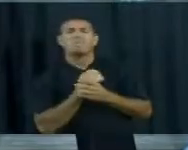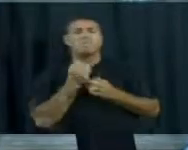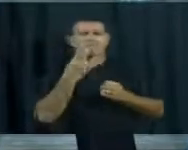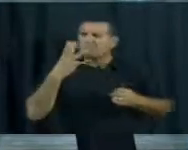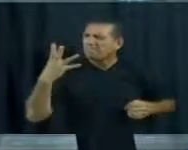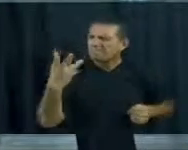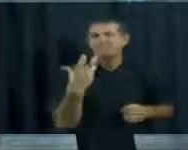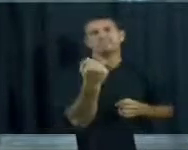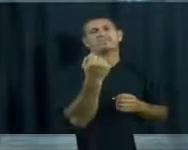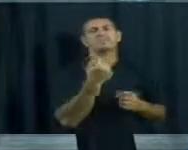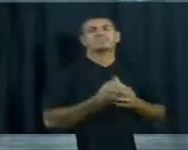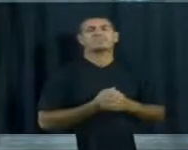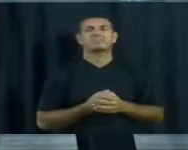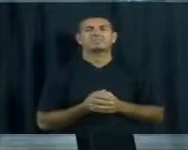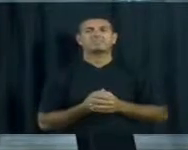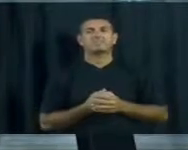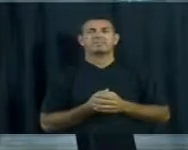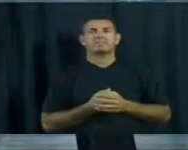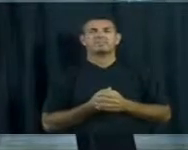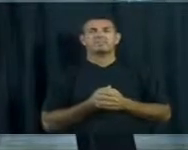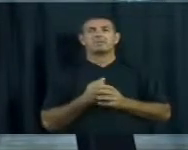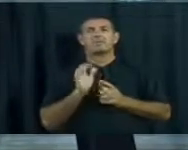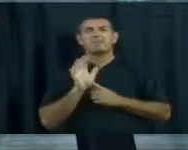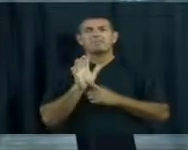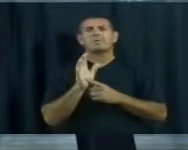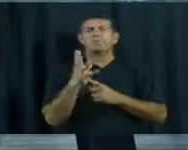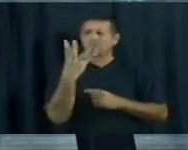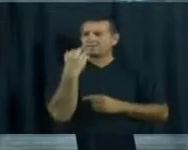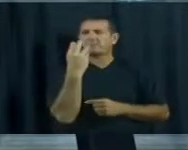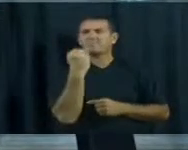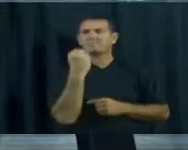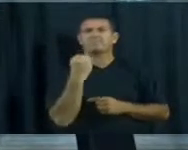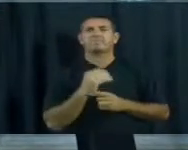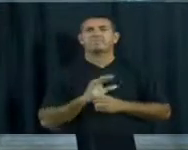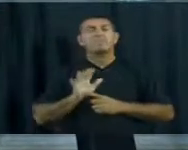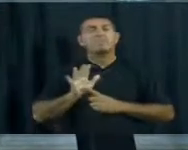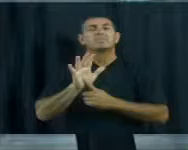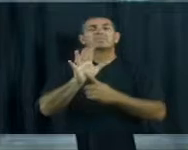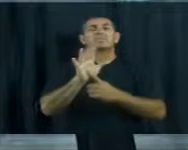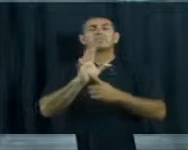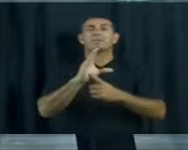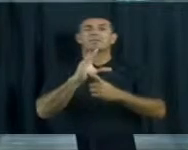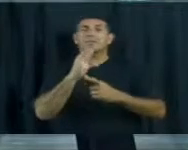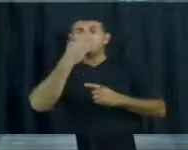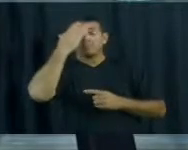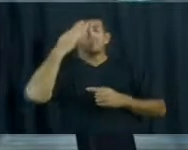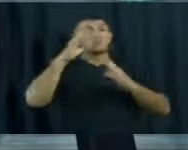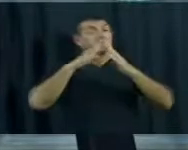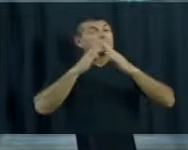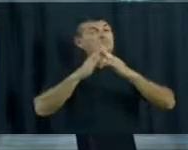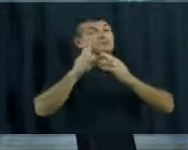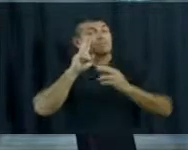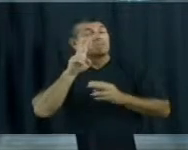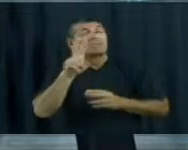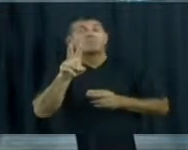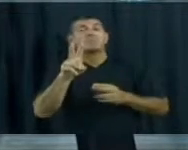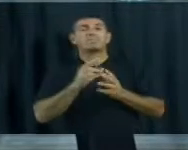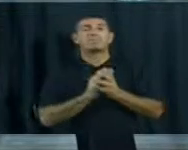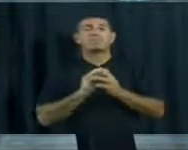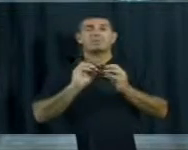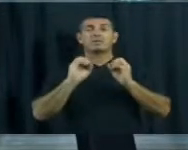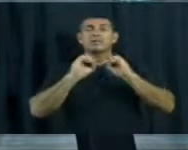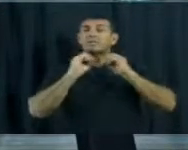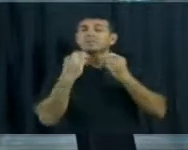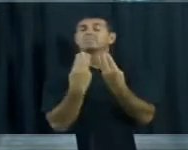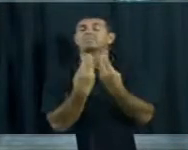Vou mostrar umas fotos para o senhor. Então, joga umas fotos aqui para mim, para a gente apresentar também o pessoal de casa, a questão das nossas oficinas de